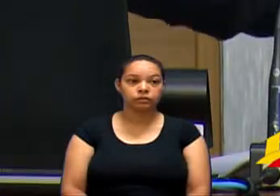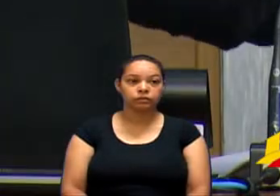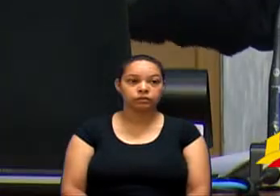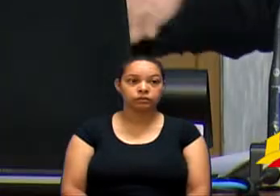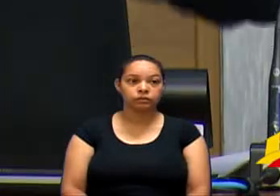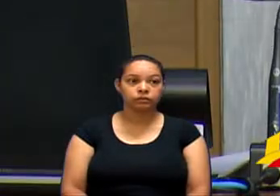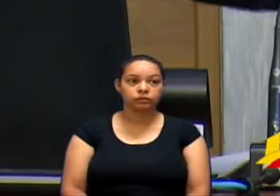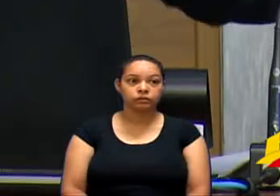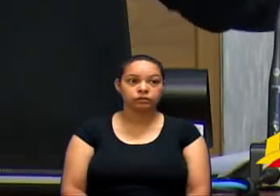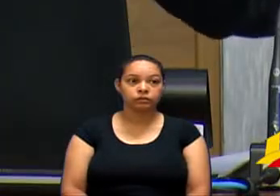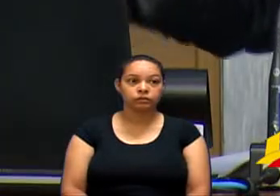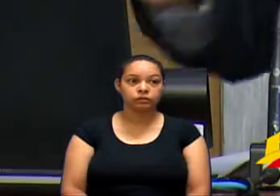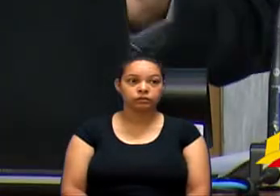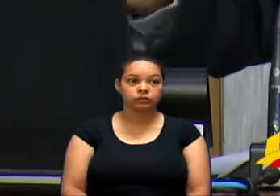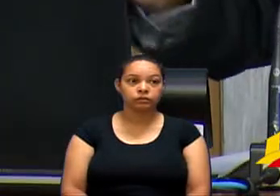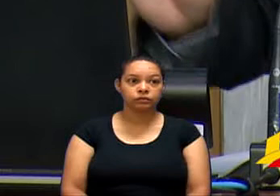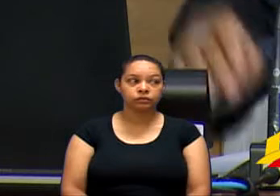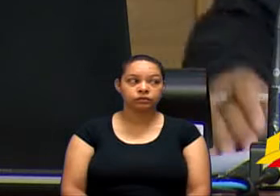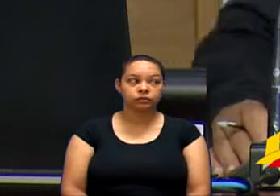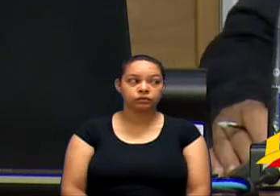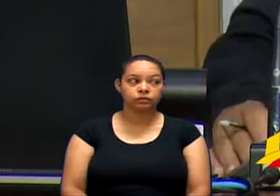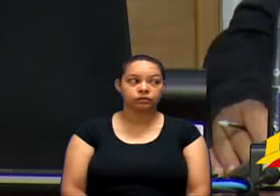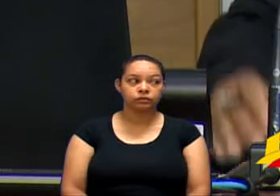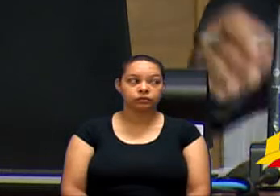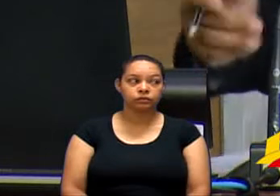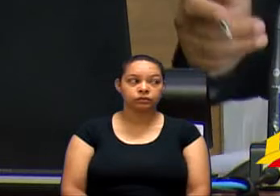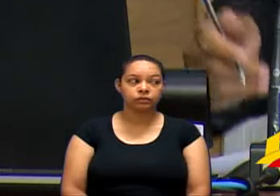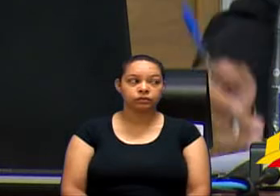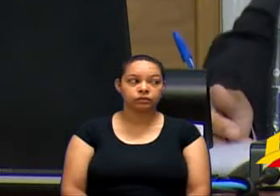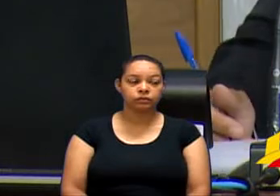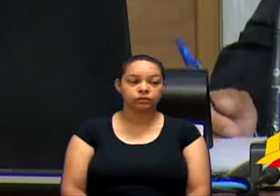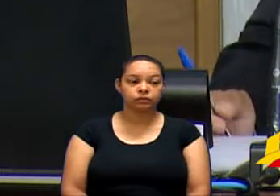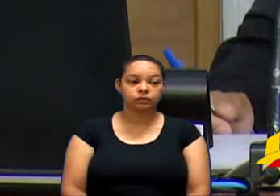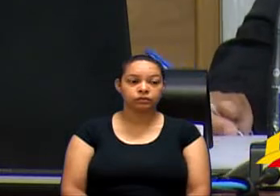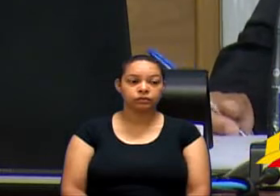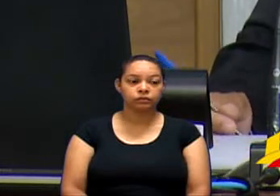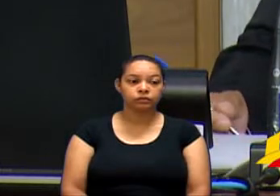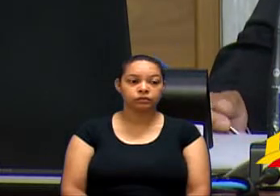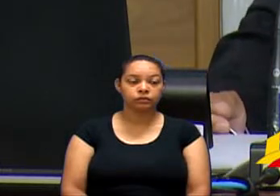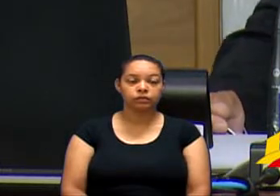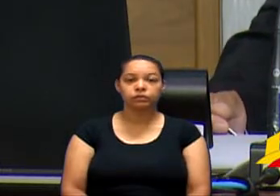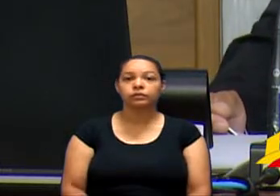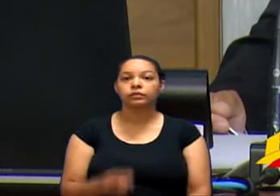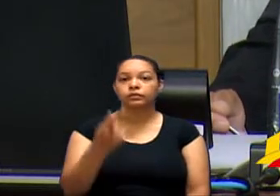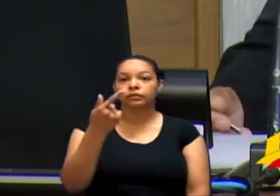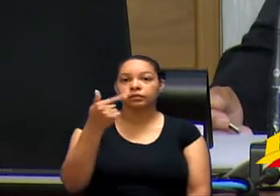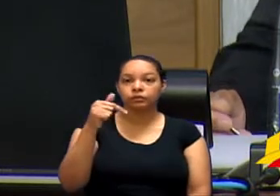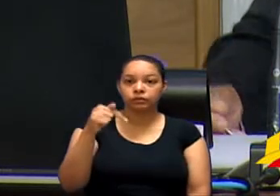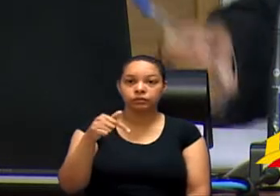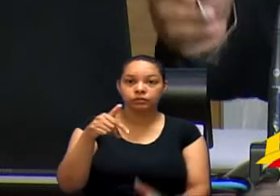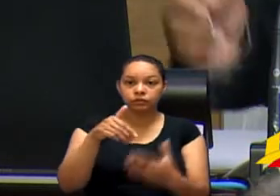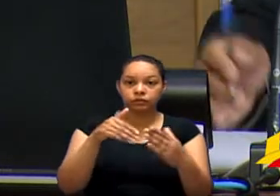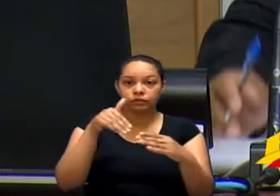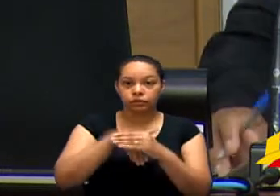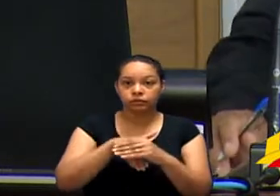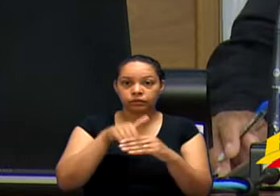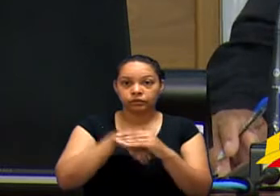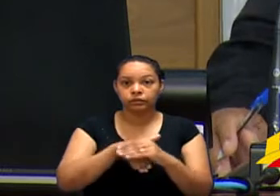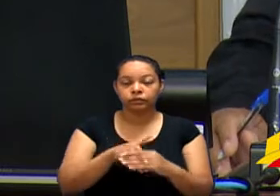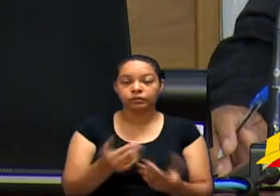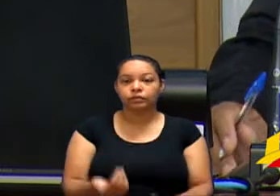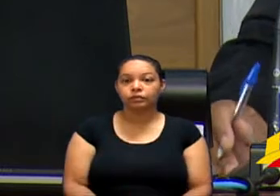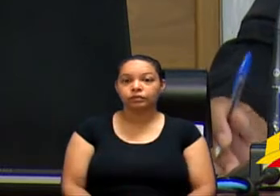eu tava elogiando demais agora já 17 fotos por favor